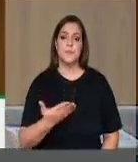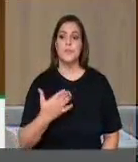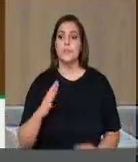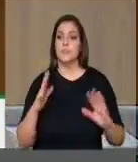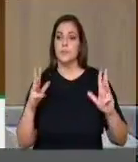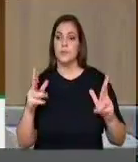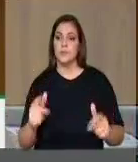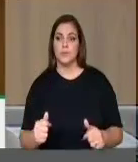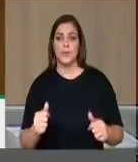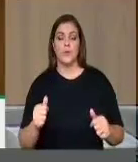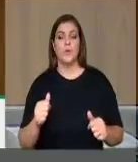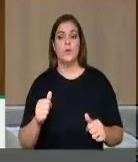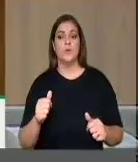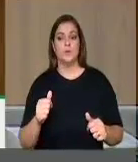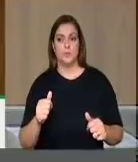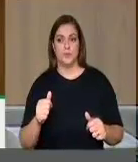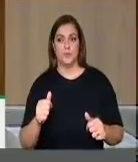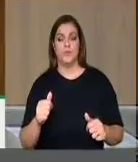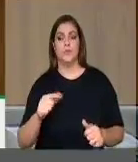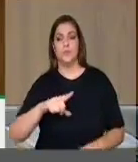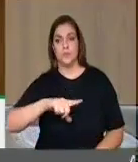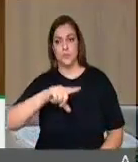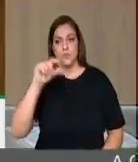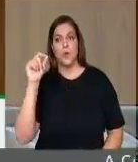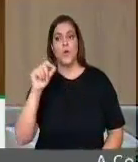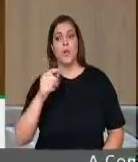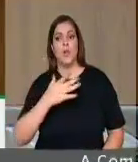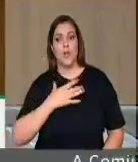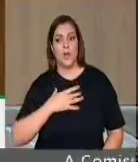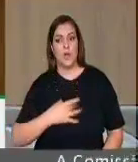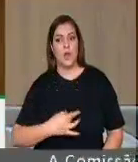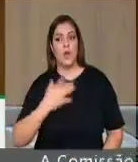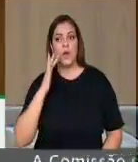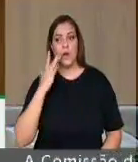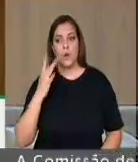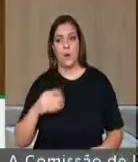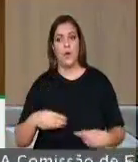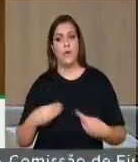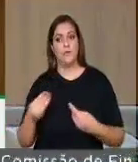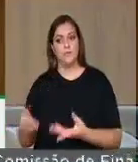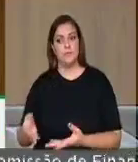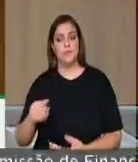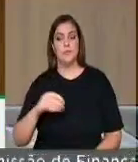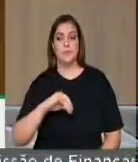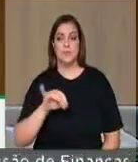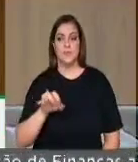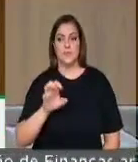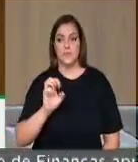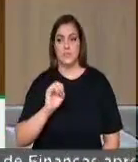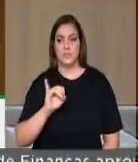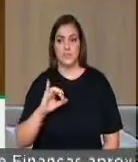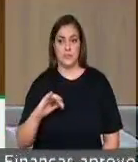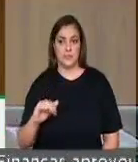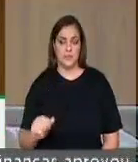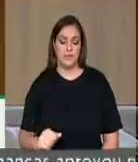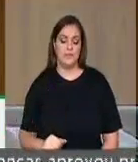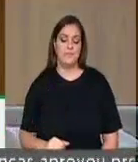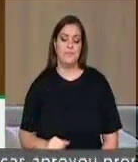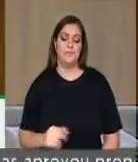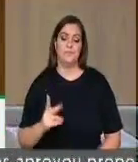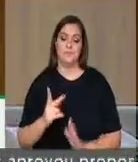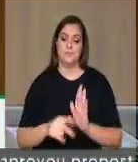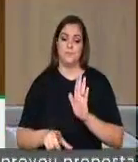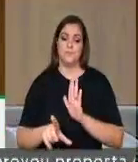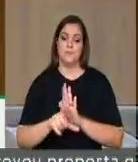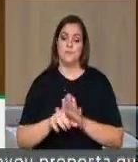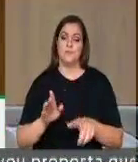possam fazer essa indicação a essa grande heroína, cujo PL também corre aqui nessa casa, de autoria da deputada professora